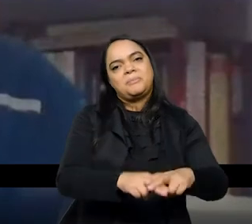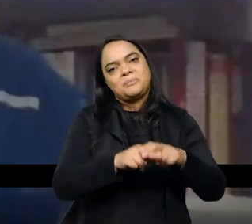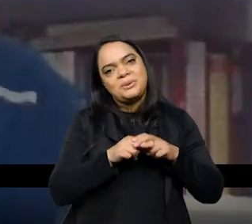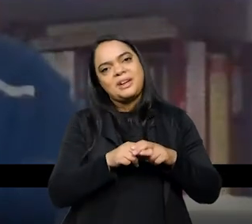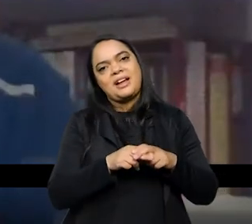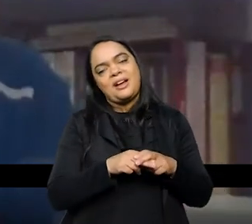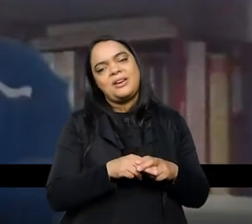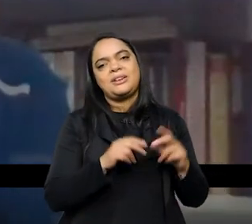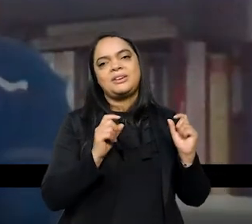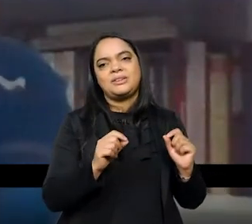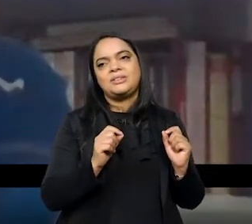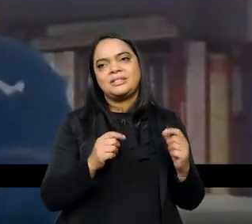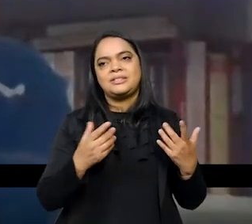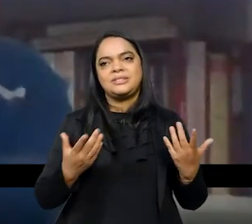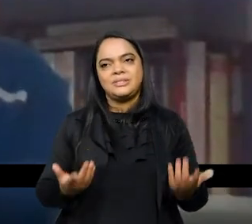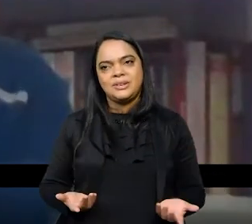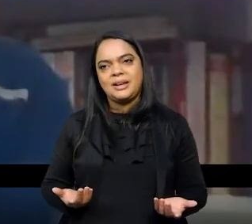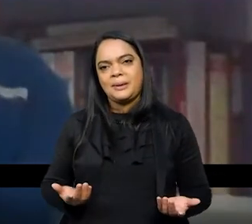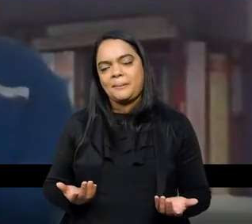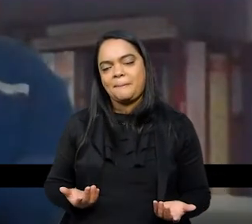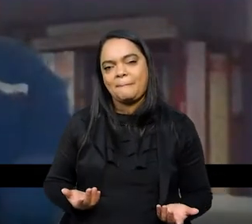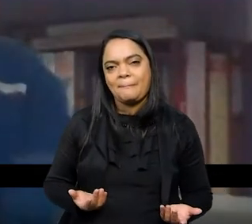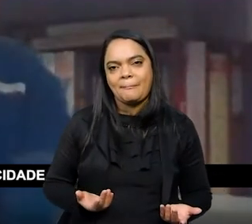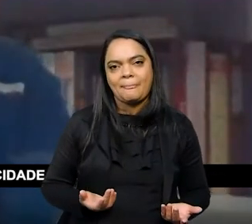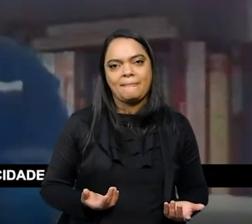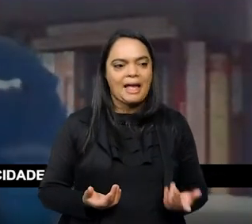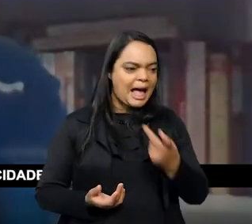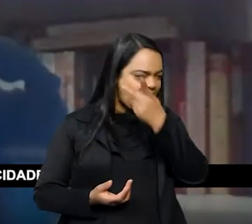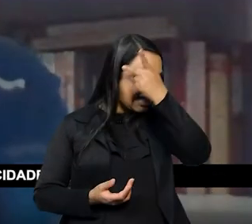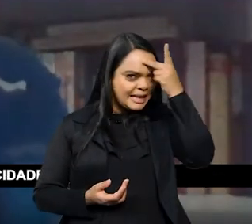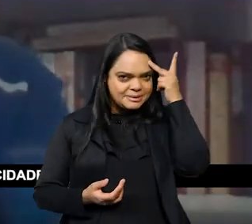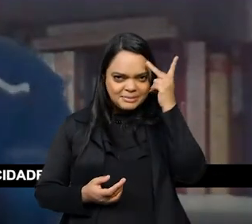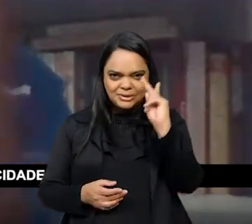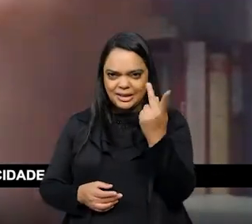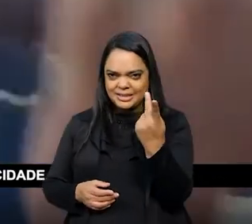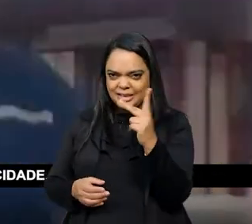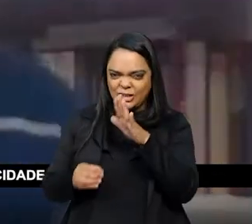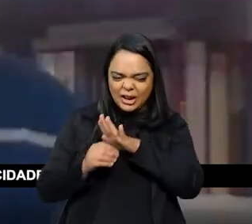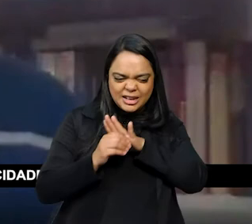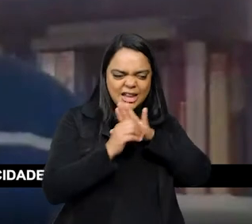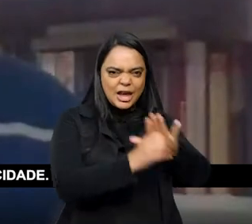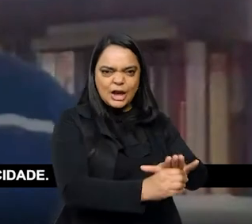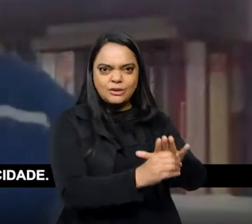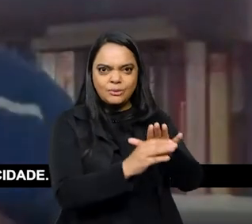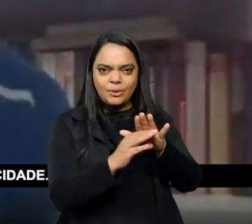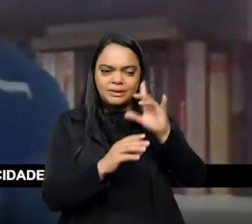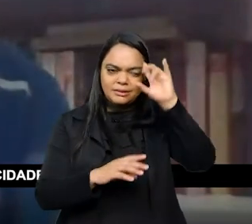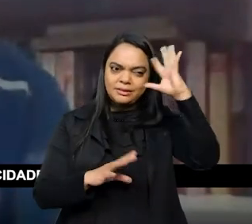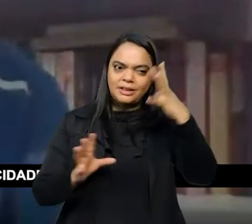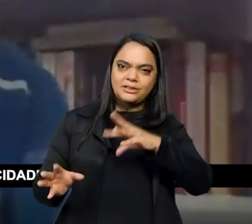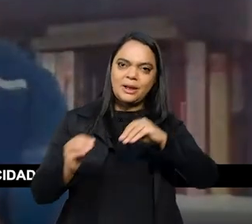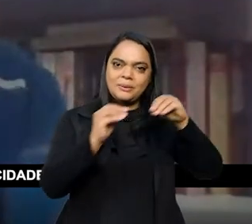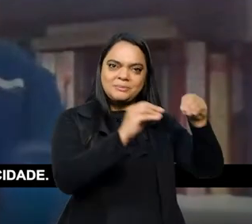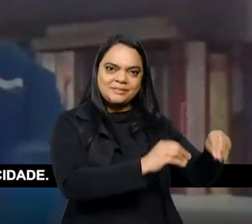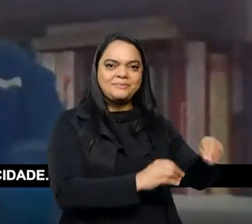que foi... os excluídos da história, como a Laura fala, né?